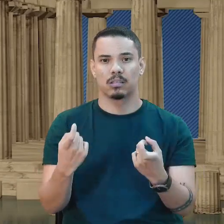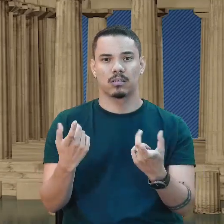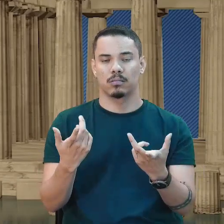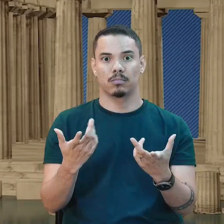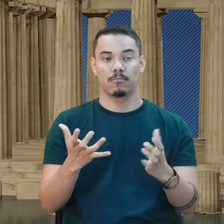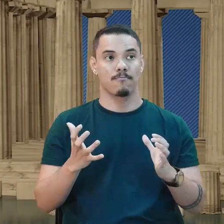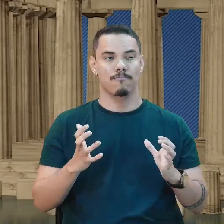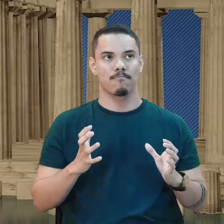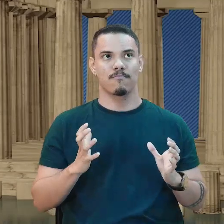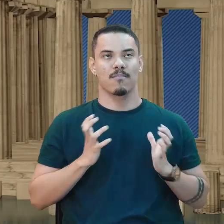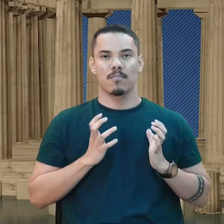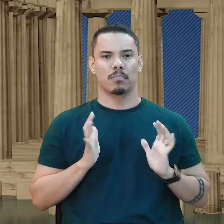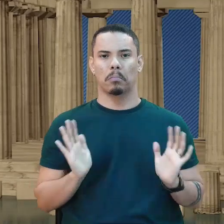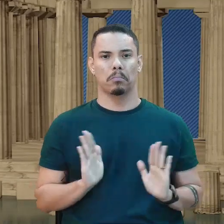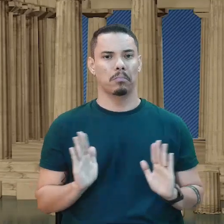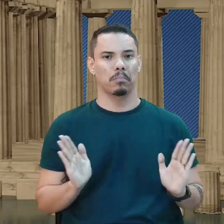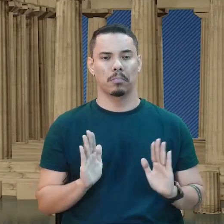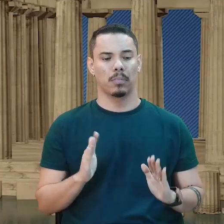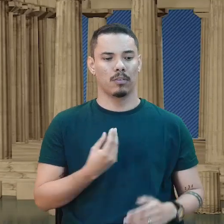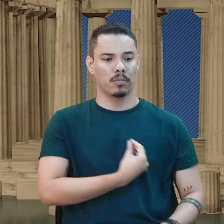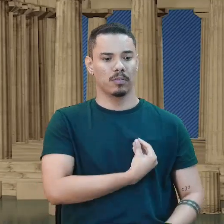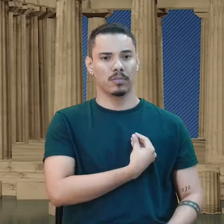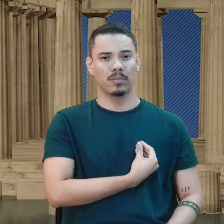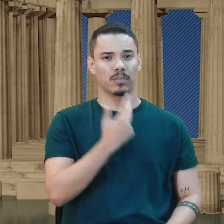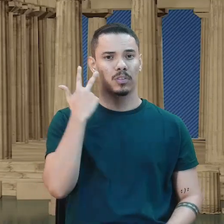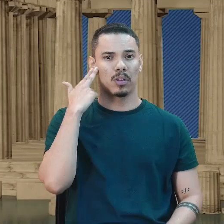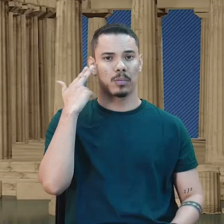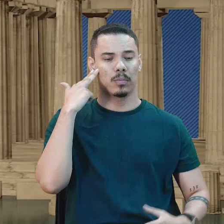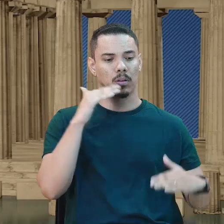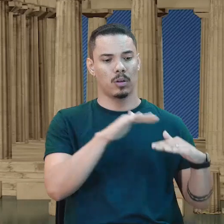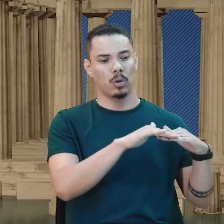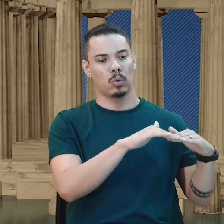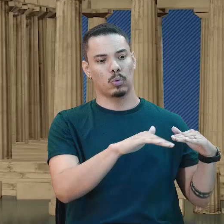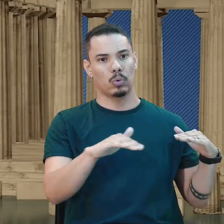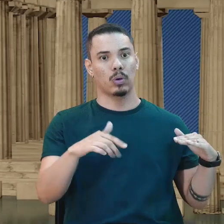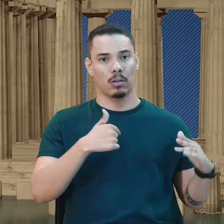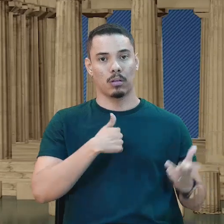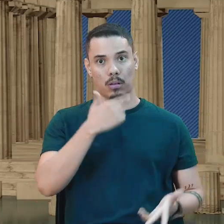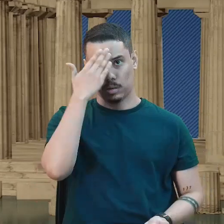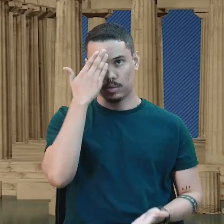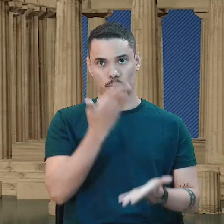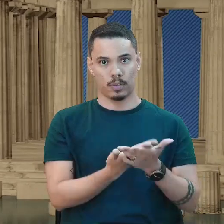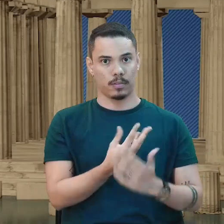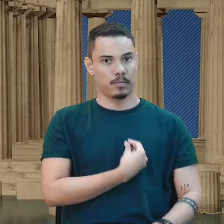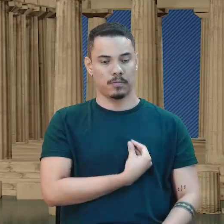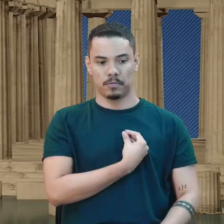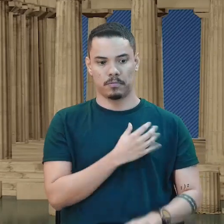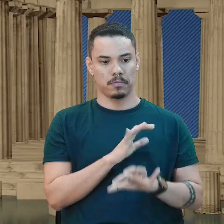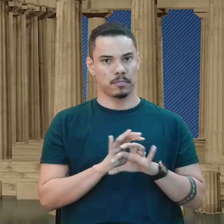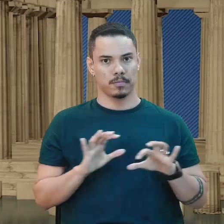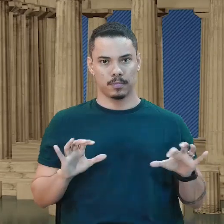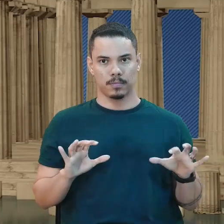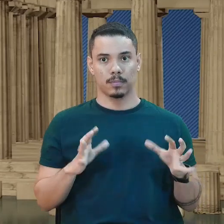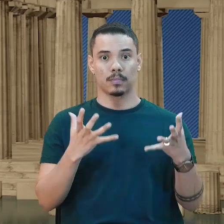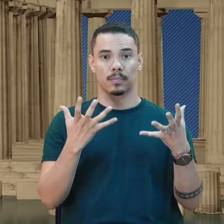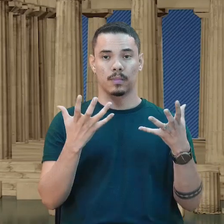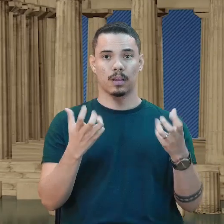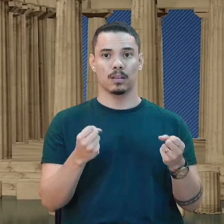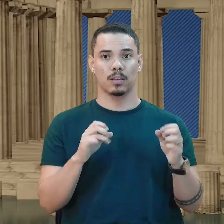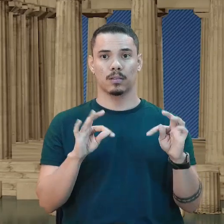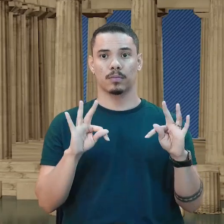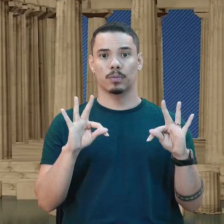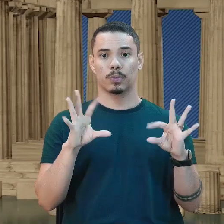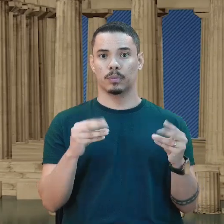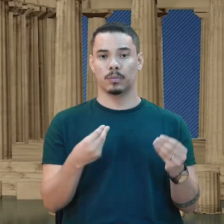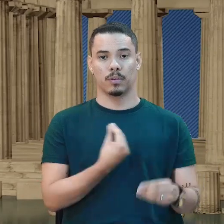forma, vivendo conforme aquilo que eles acreditavam. Ou seja, aceitar tudo aquilo que a vida